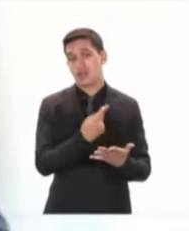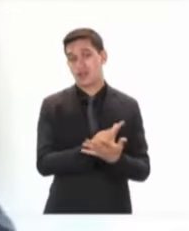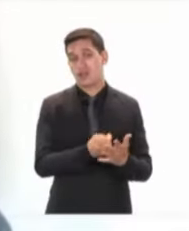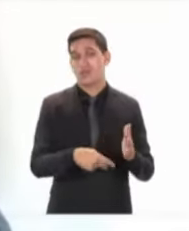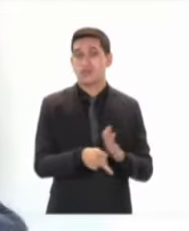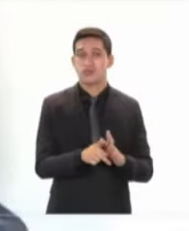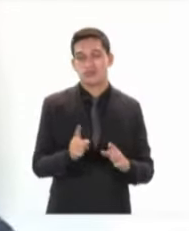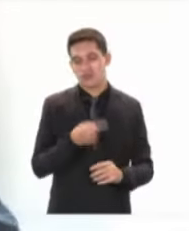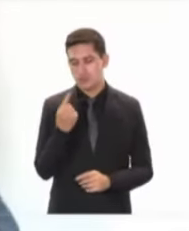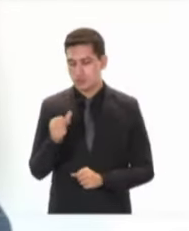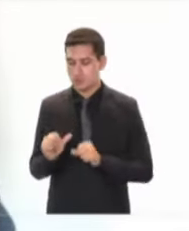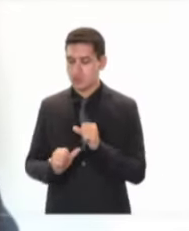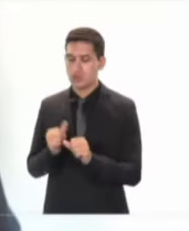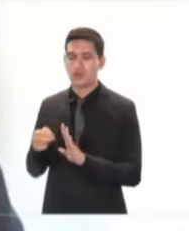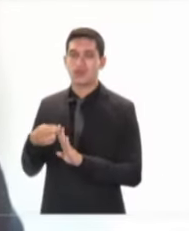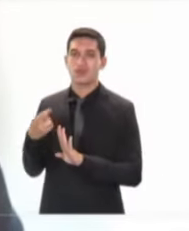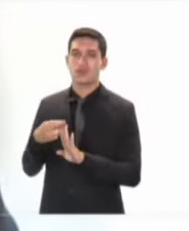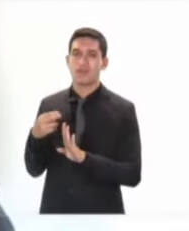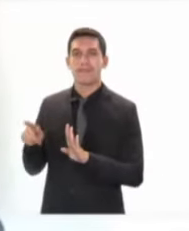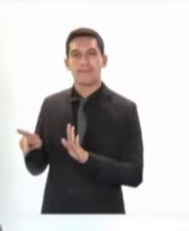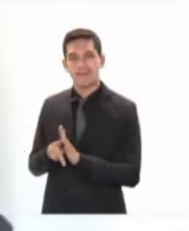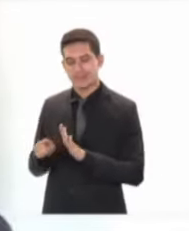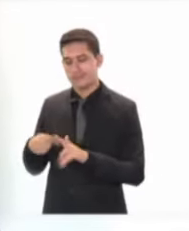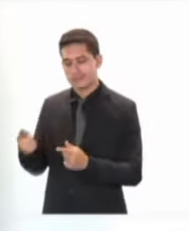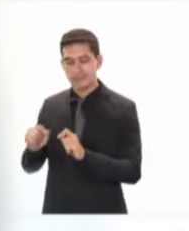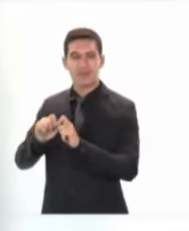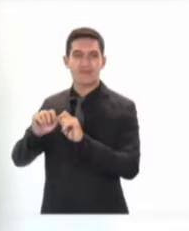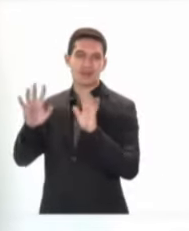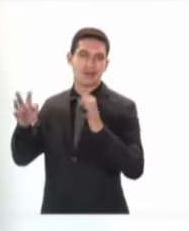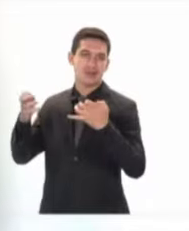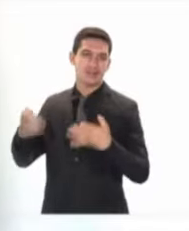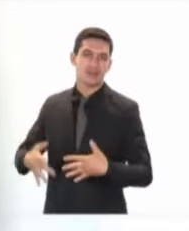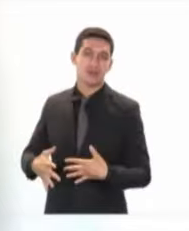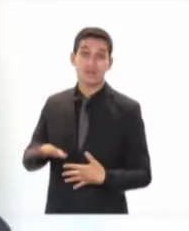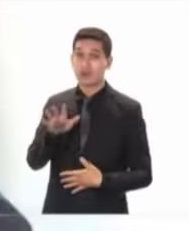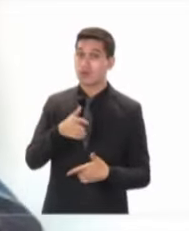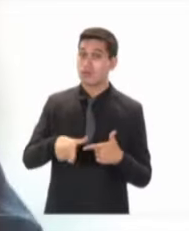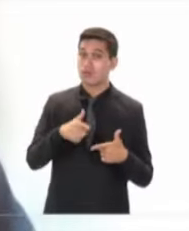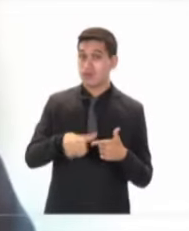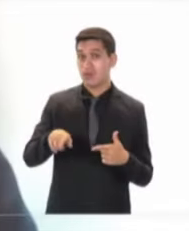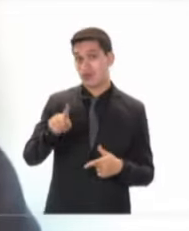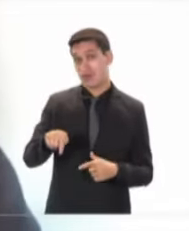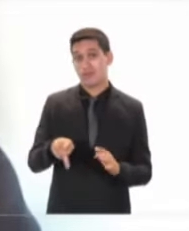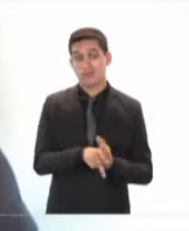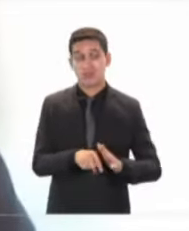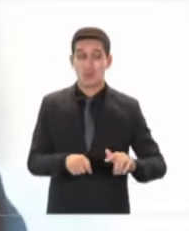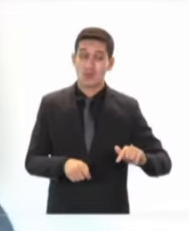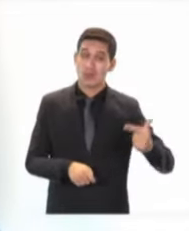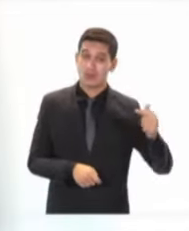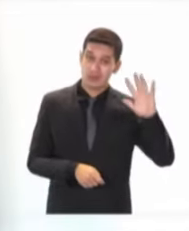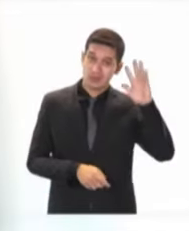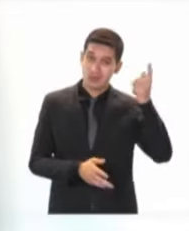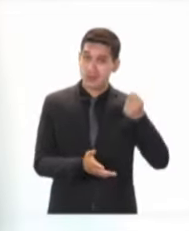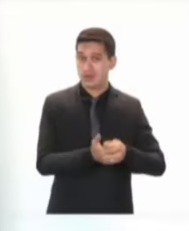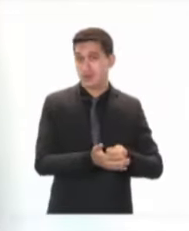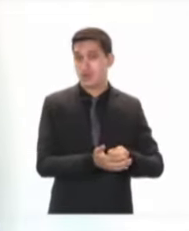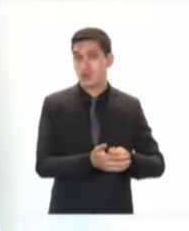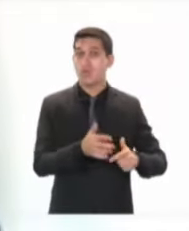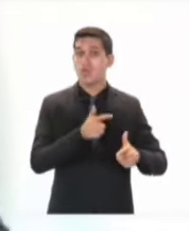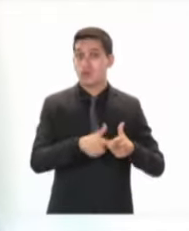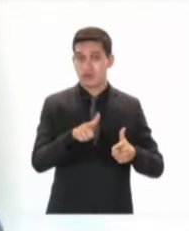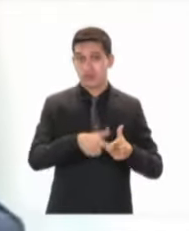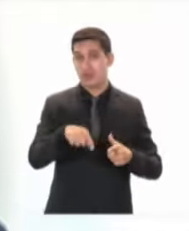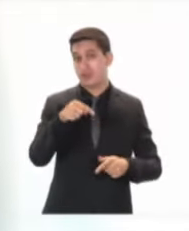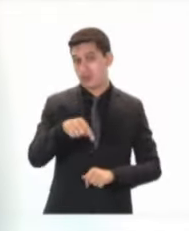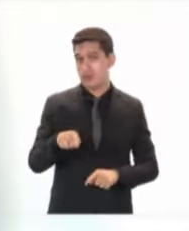que alteramos a resolução para deixar isso claro. O problema nesse caso é de outra ordem. O problema nesse caso, e